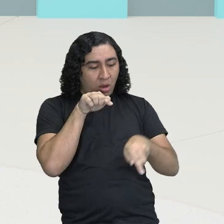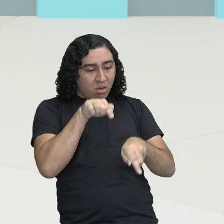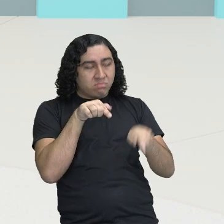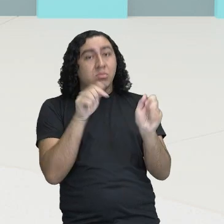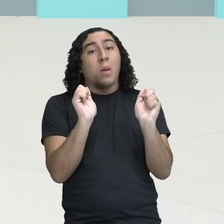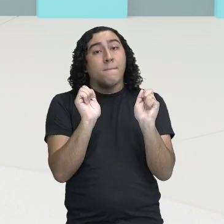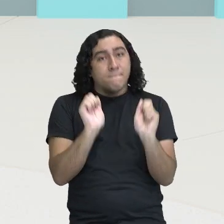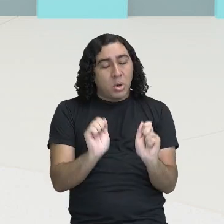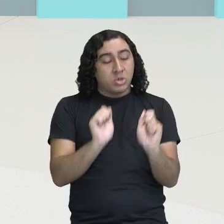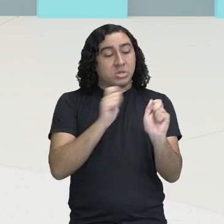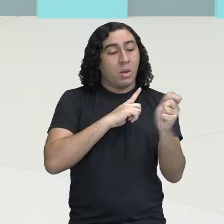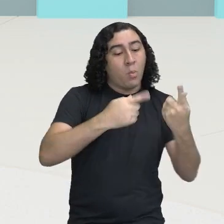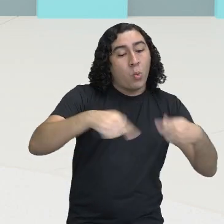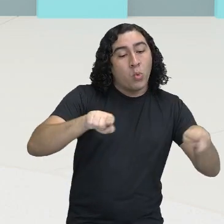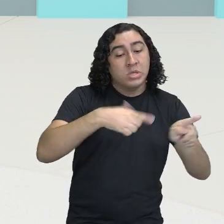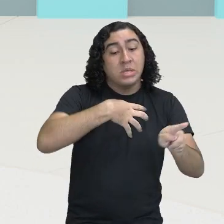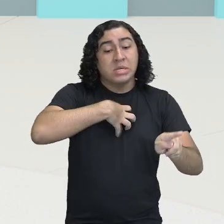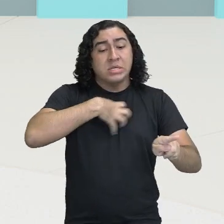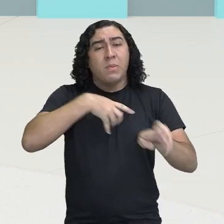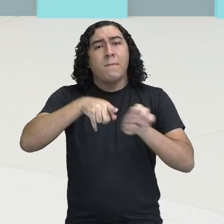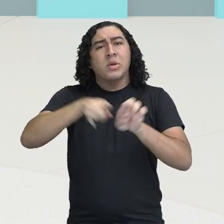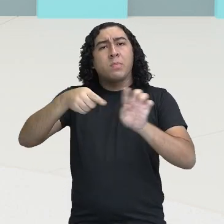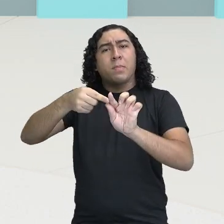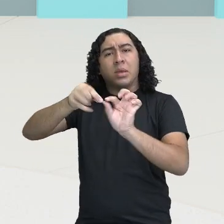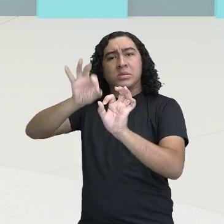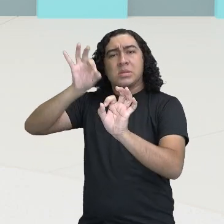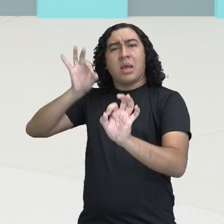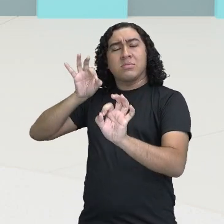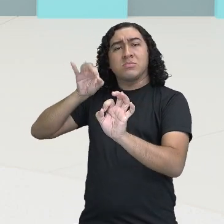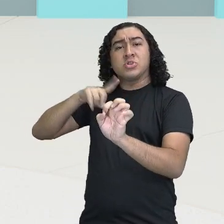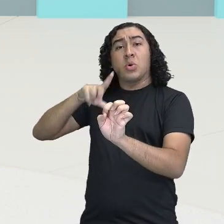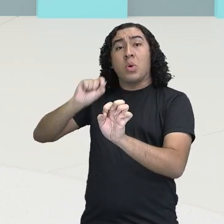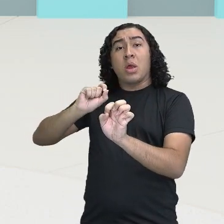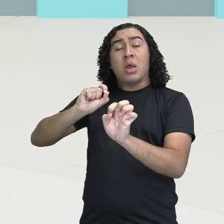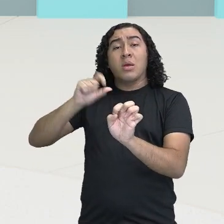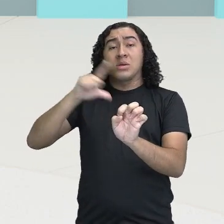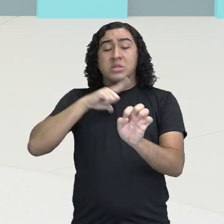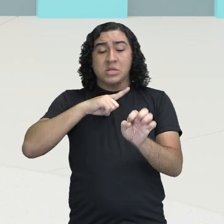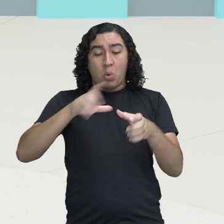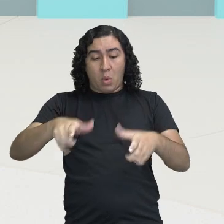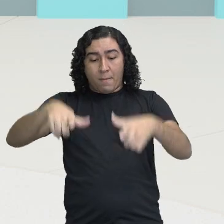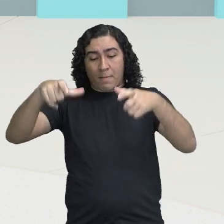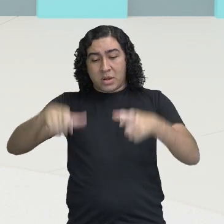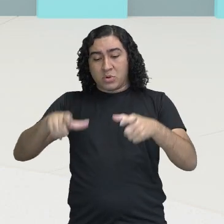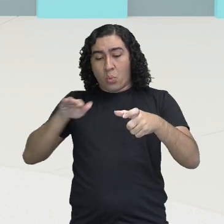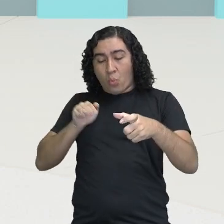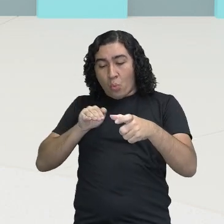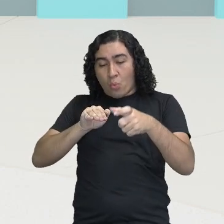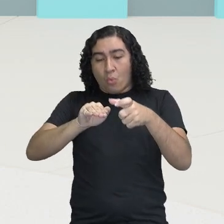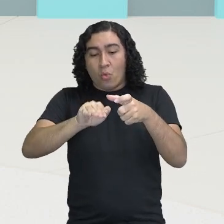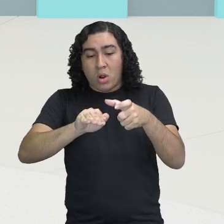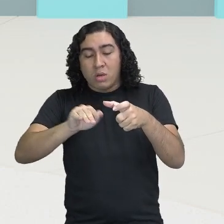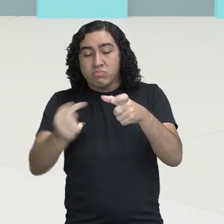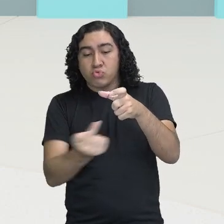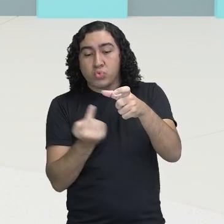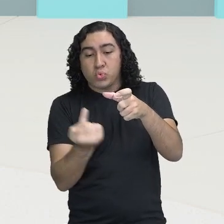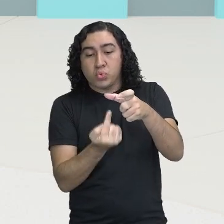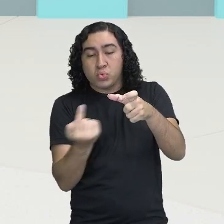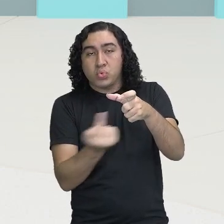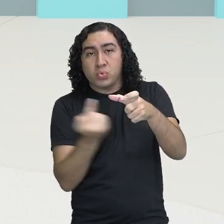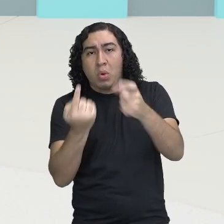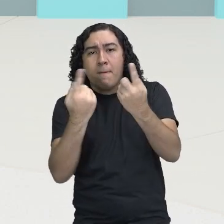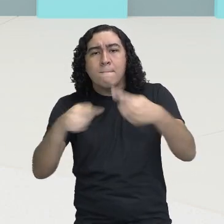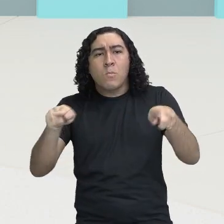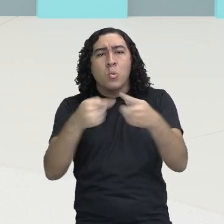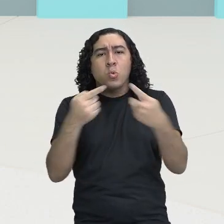tocar. Mas há algum tempo atrás a gente tinha o CD. O CD, um disco parecido